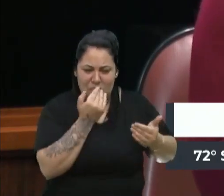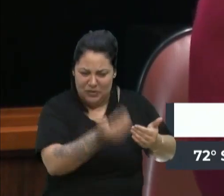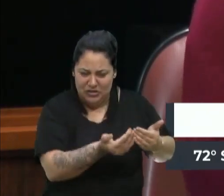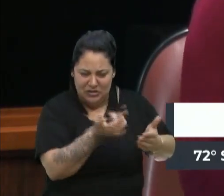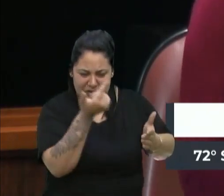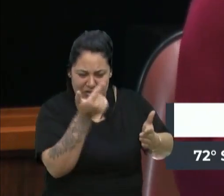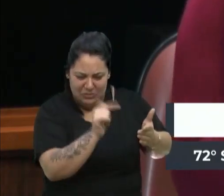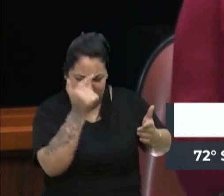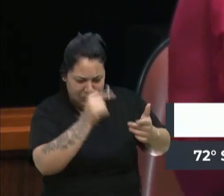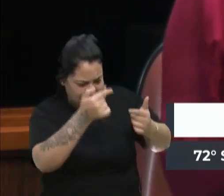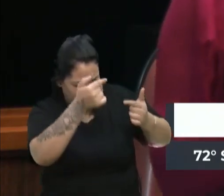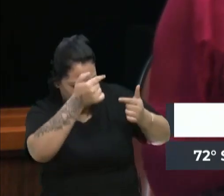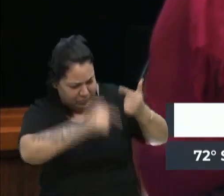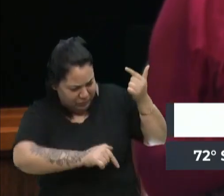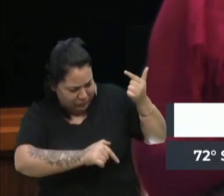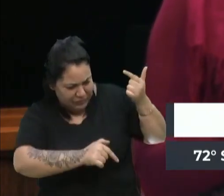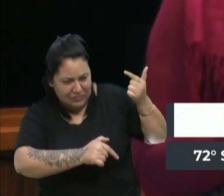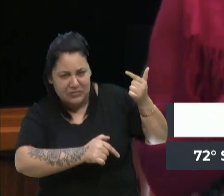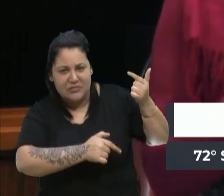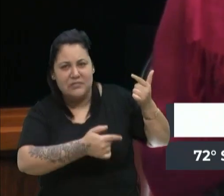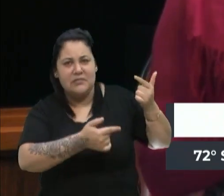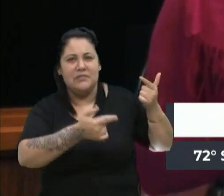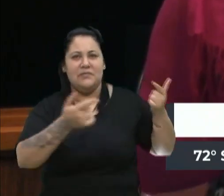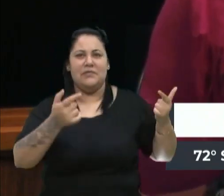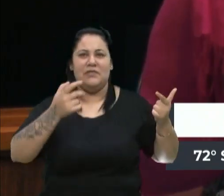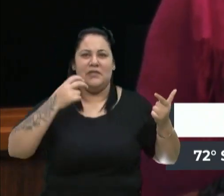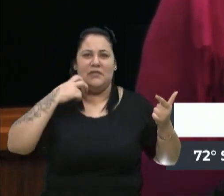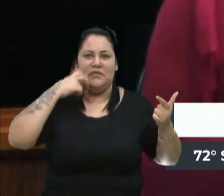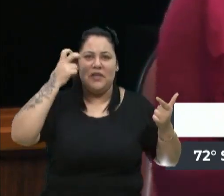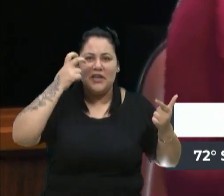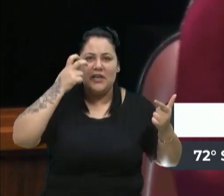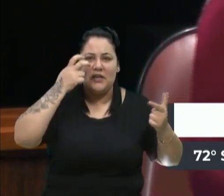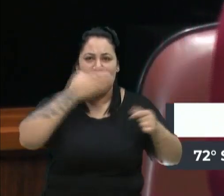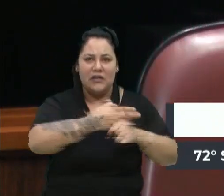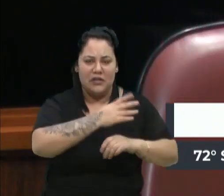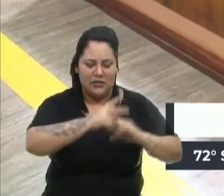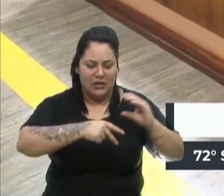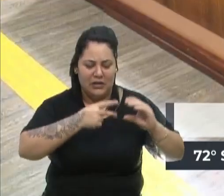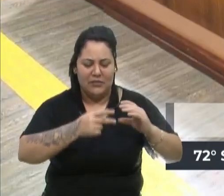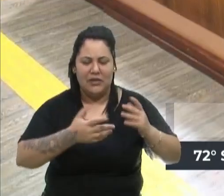fundamento algum, é, no mínimo, vergonhoso se passar isso na nossa Câmara. Peço a palavra, presidente.